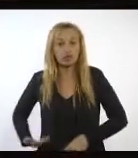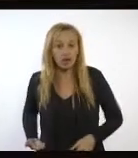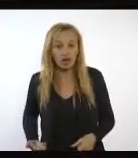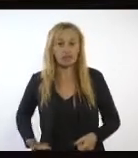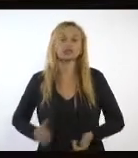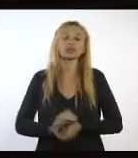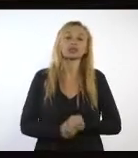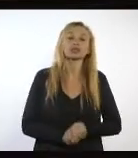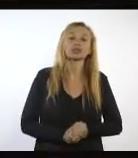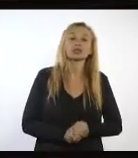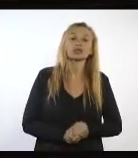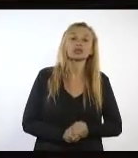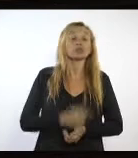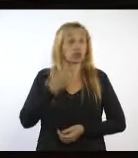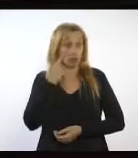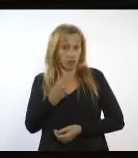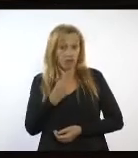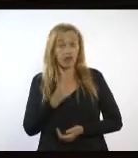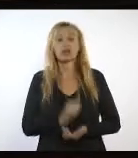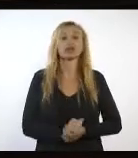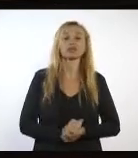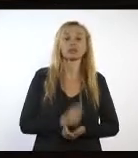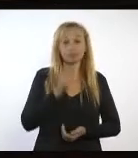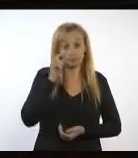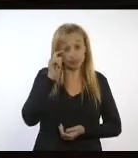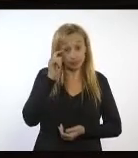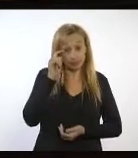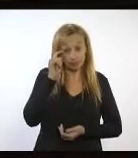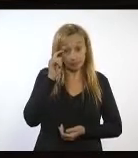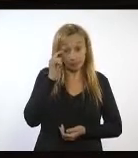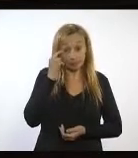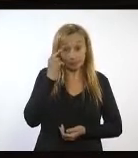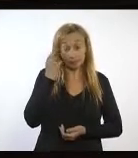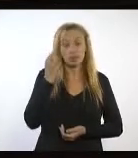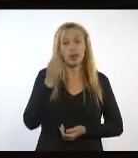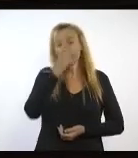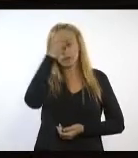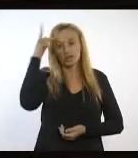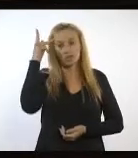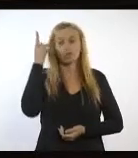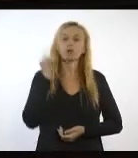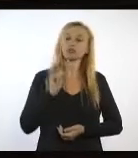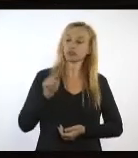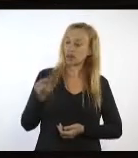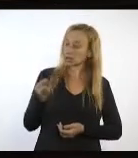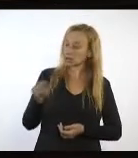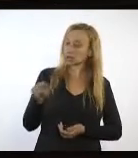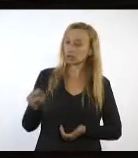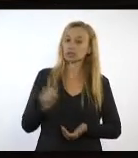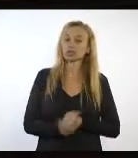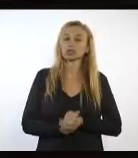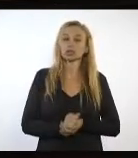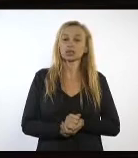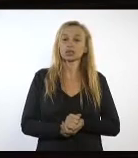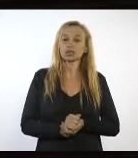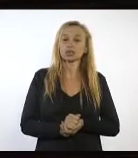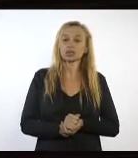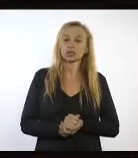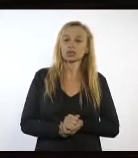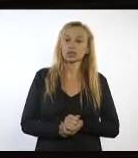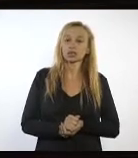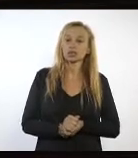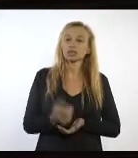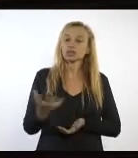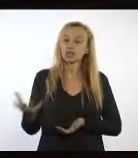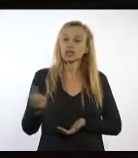problema, mas quando a gente vai ver, quando uma pessoa está ali ao ponto de receber